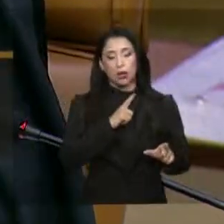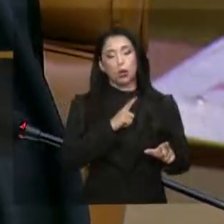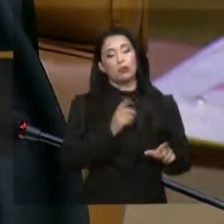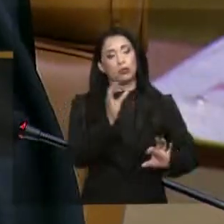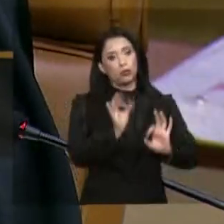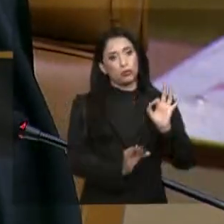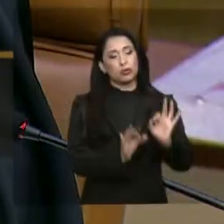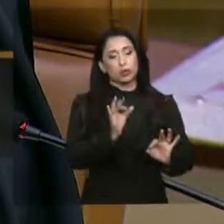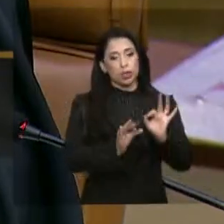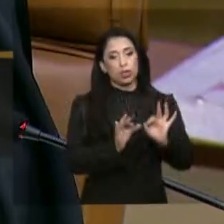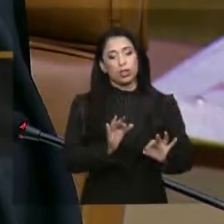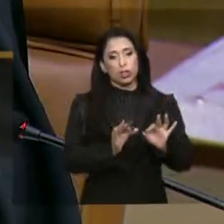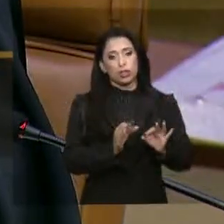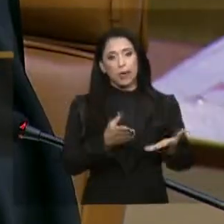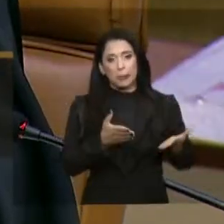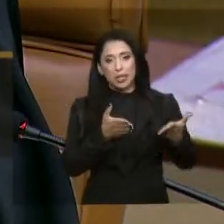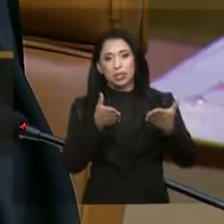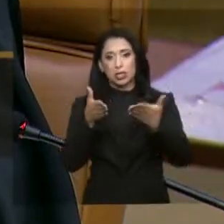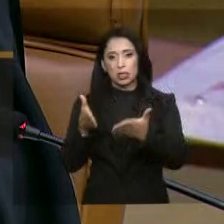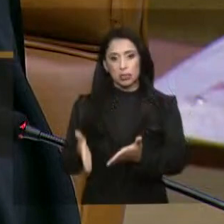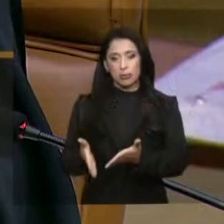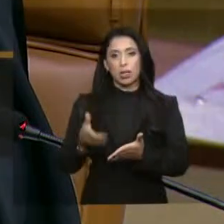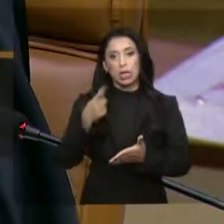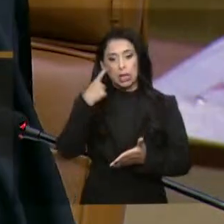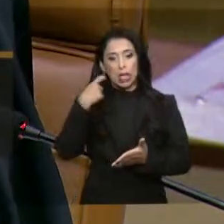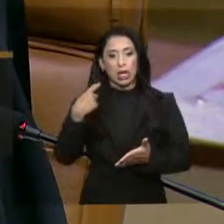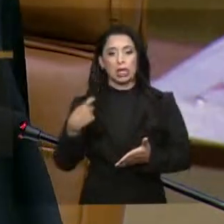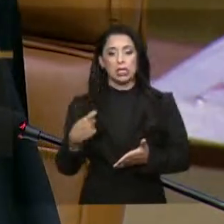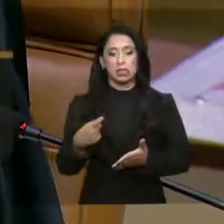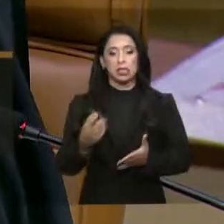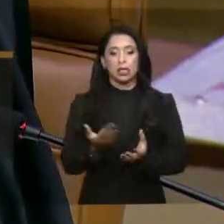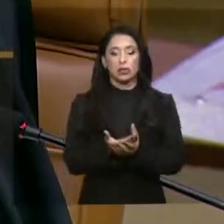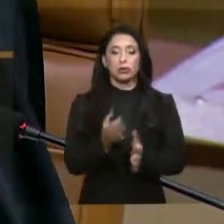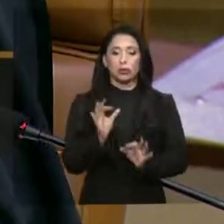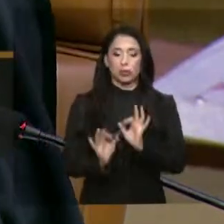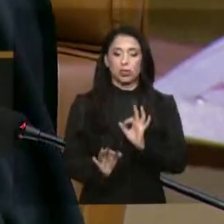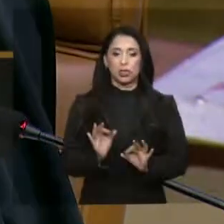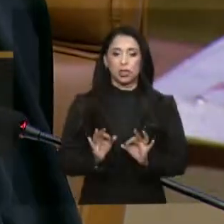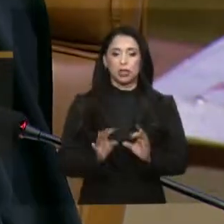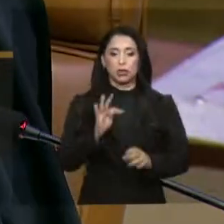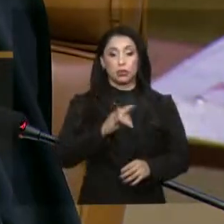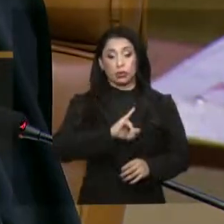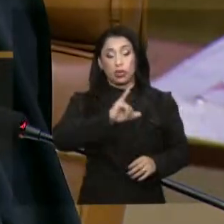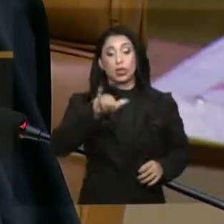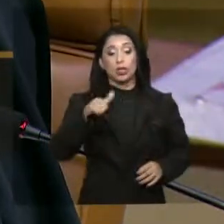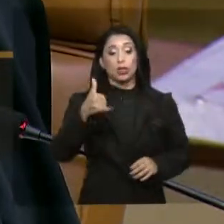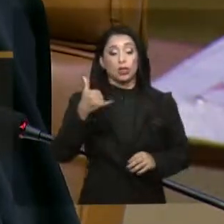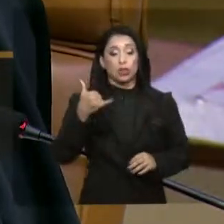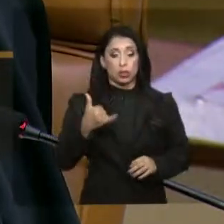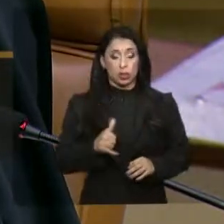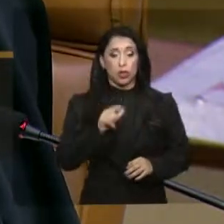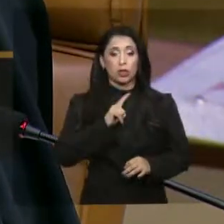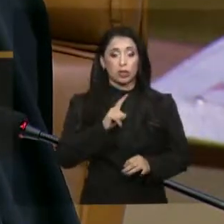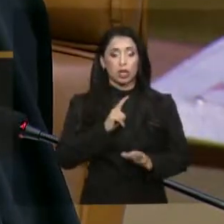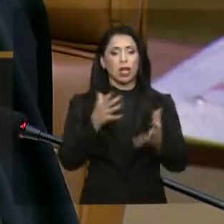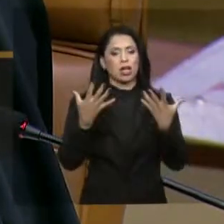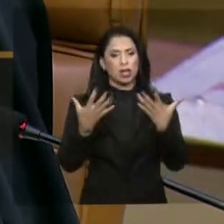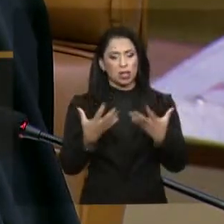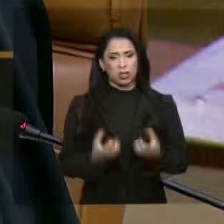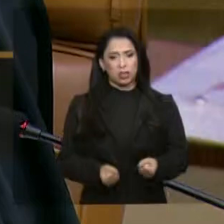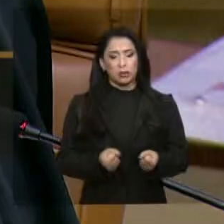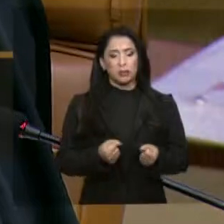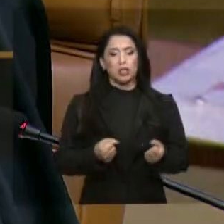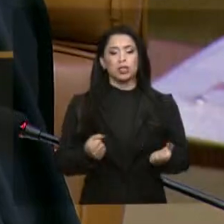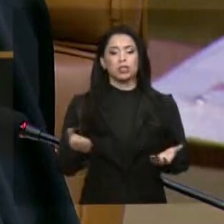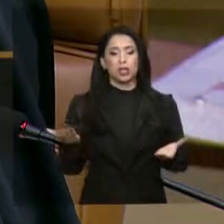cito também jurisprudência do Superior Tribunal de Justiça. Esse Superior Tribunal de Justiça admite a propositura da